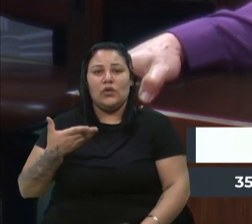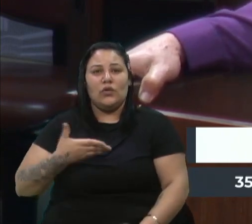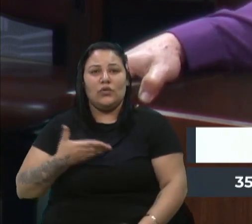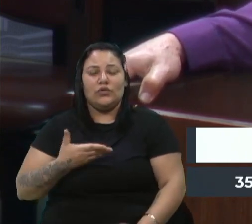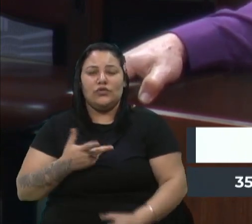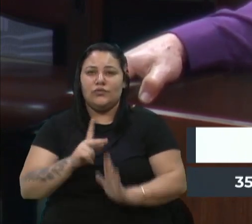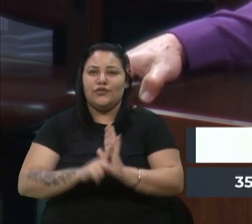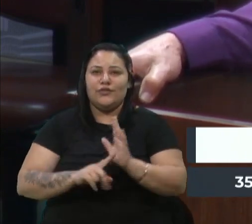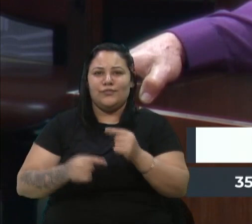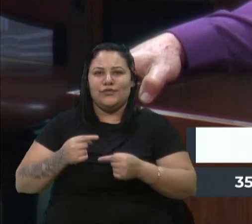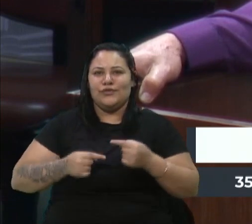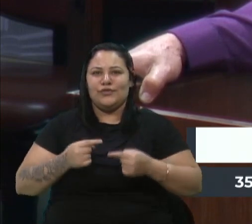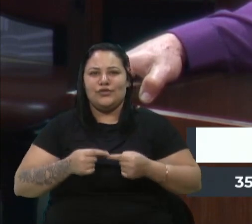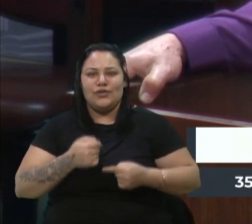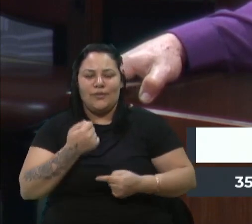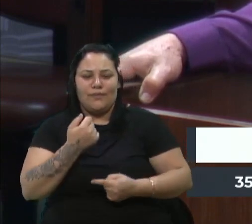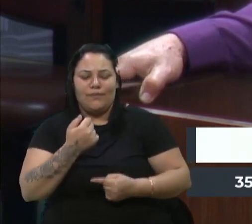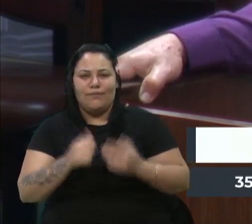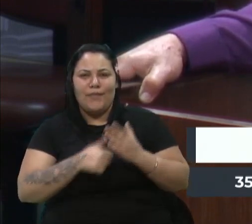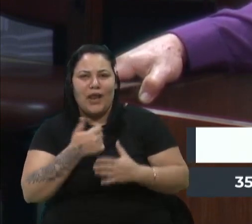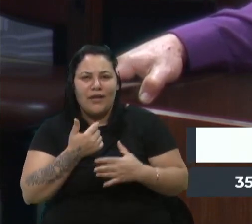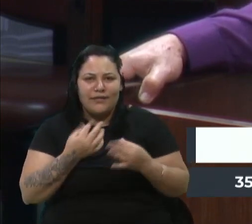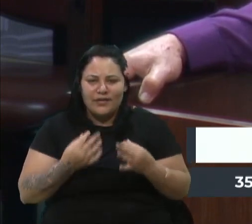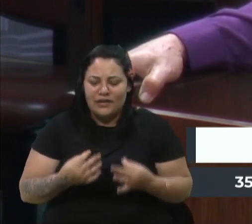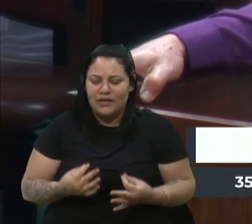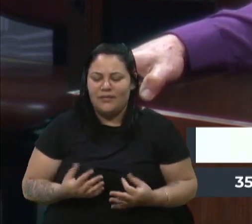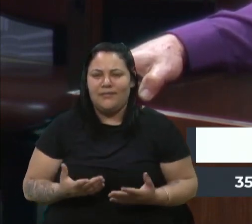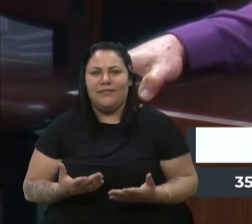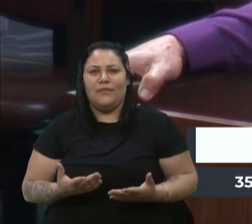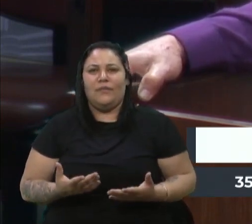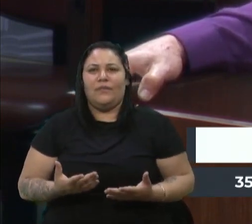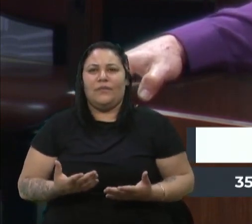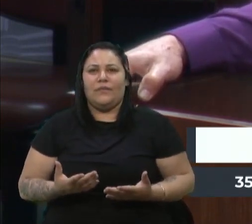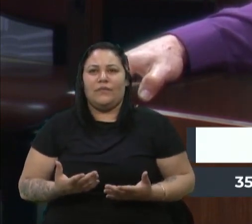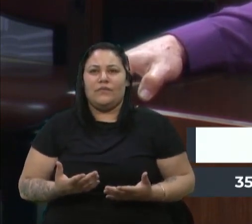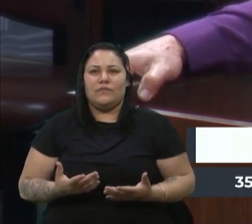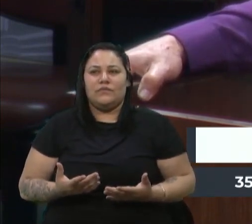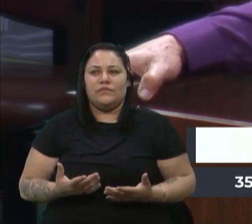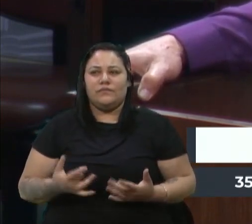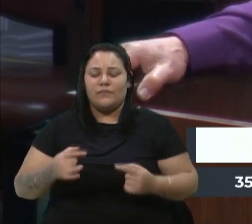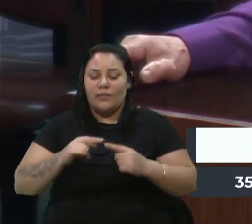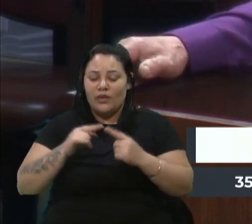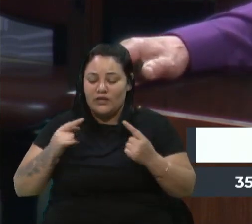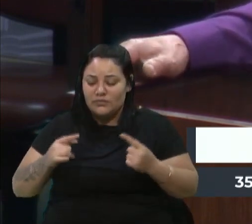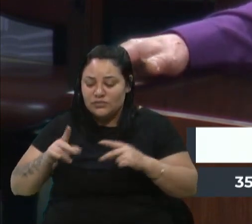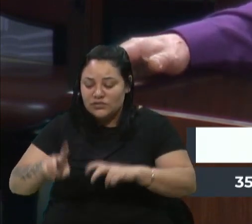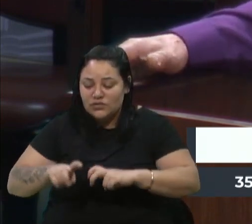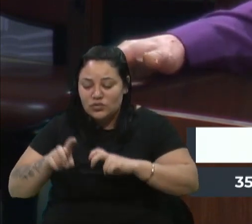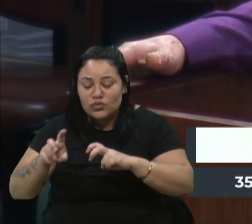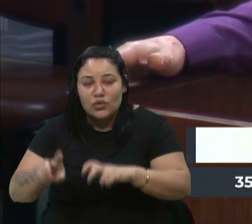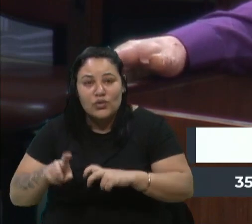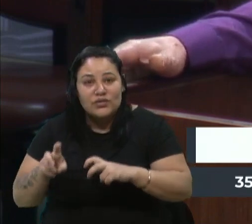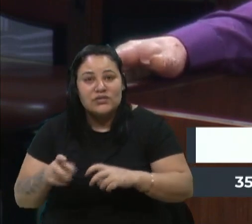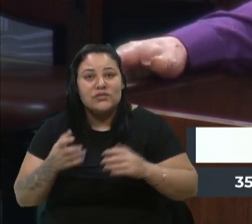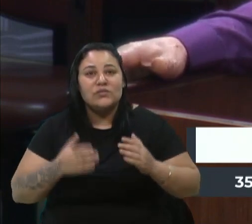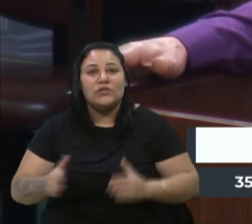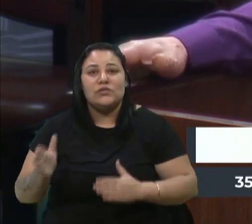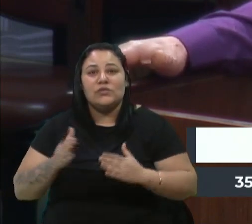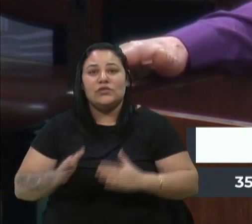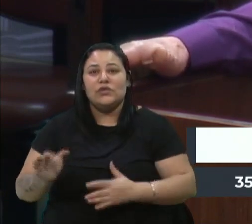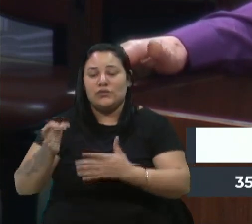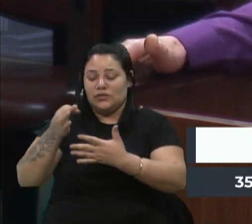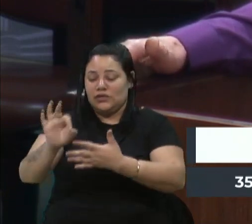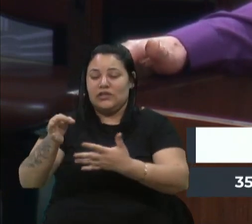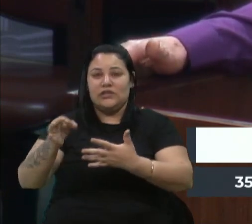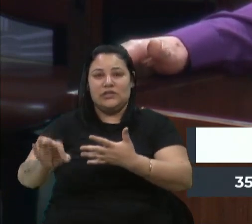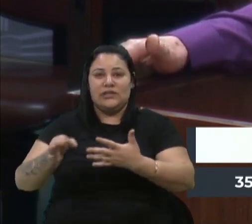vamos discutir melhor, é pertinente, mas é para os agricultores, produtores, com critérios de